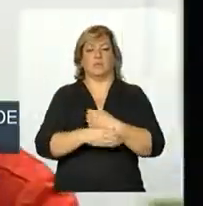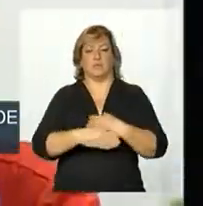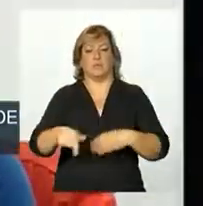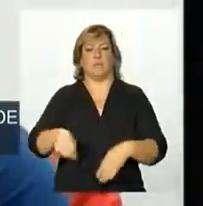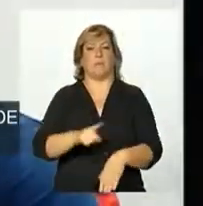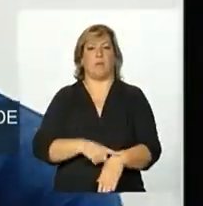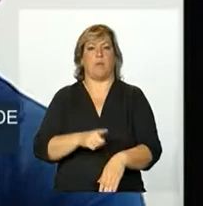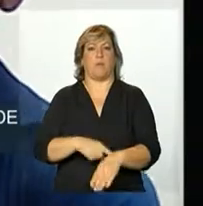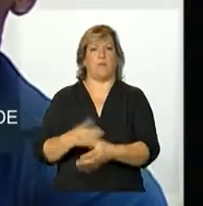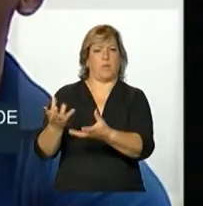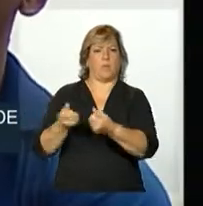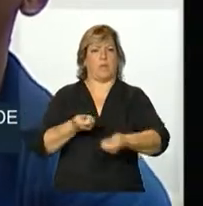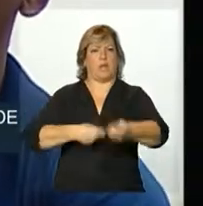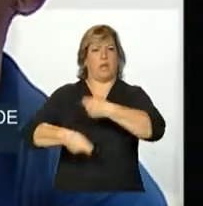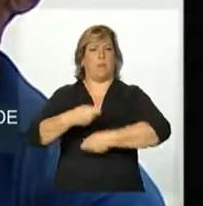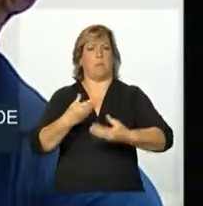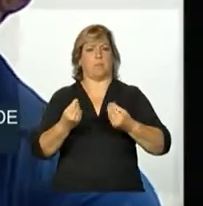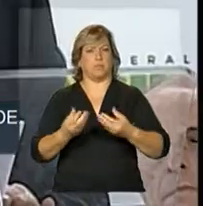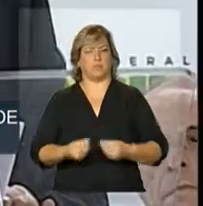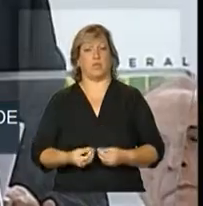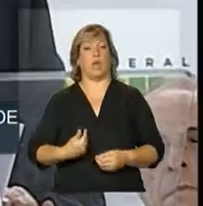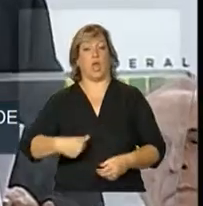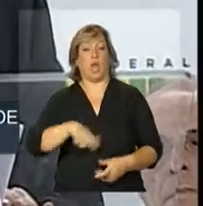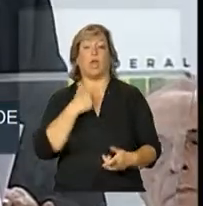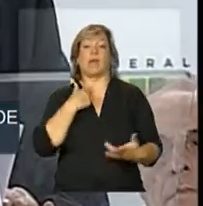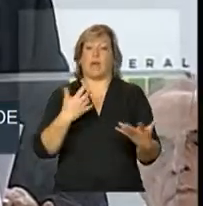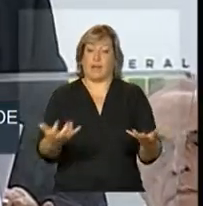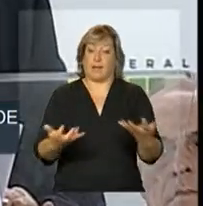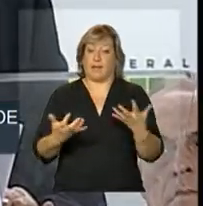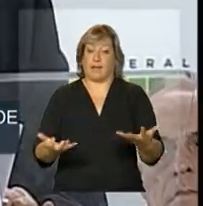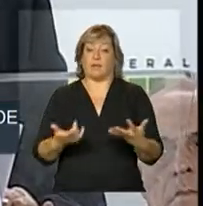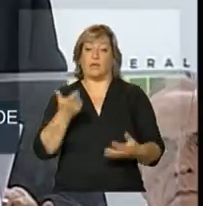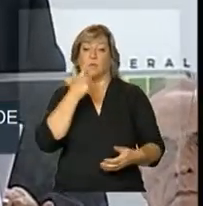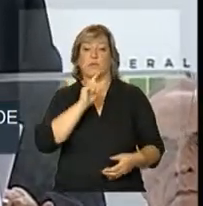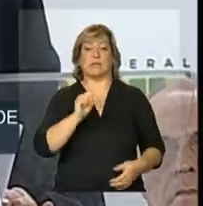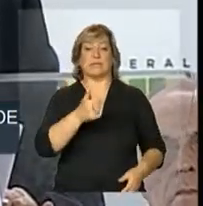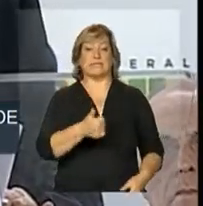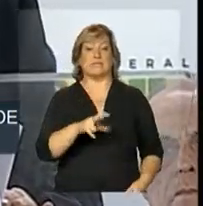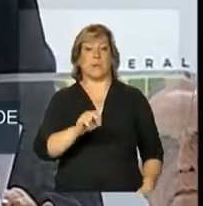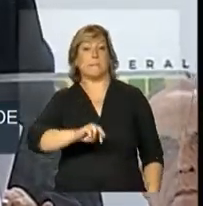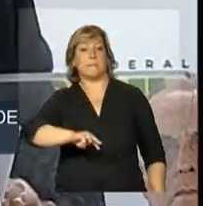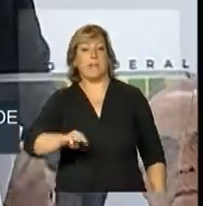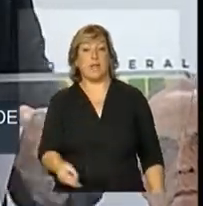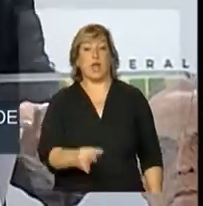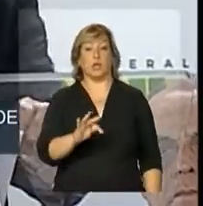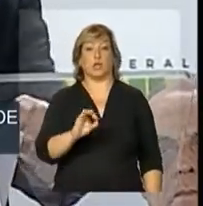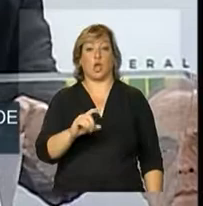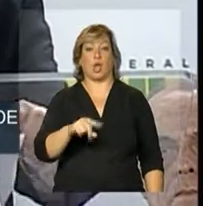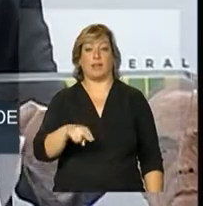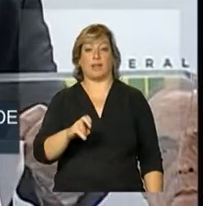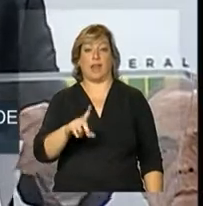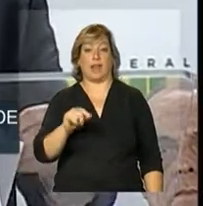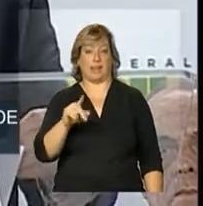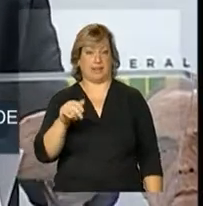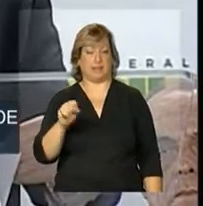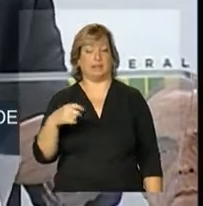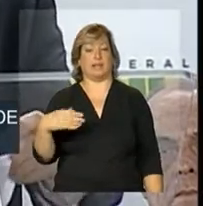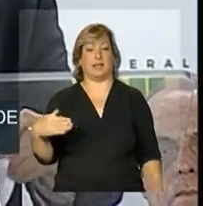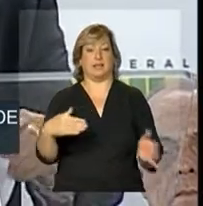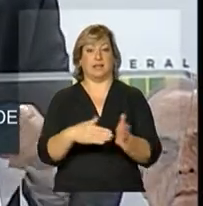momento. Nosso objetivo é alcançar o patamar de 150 milhões de toneladas até